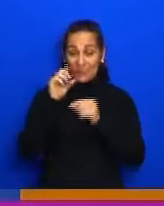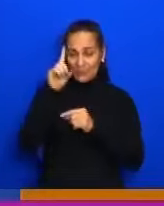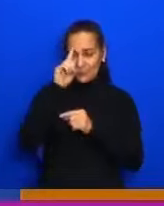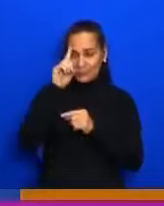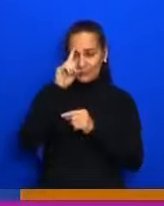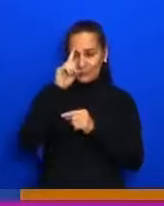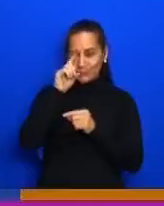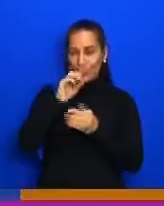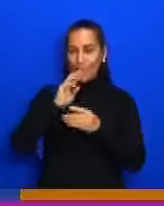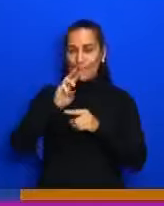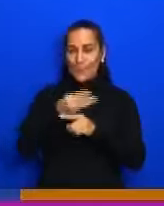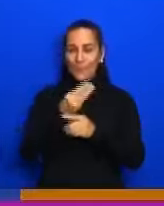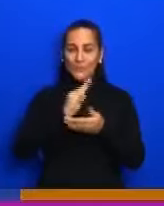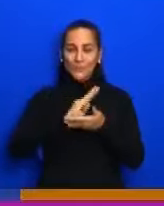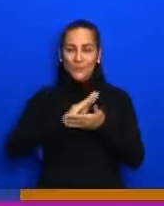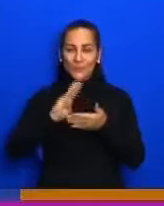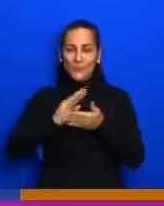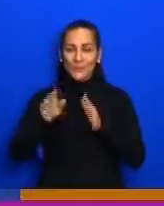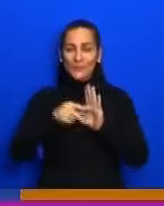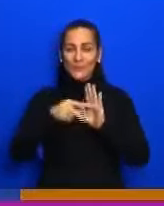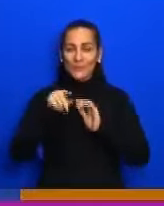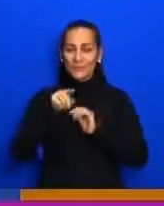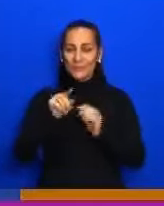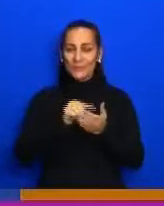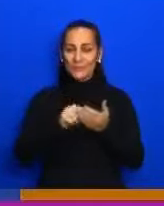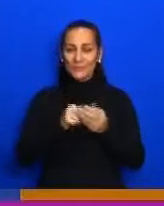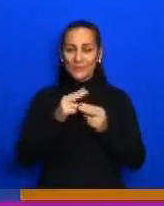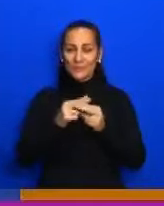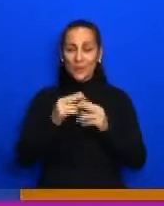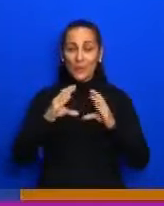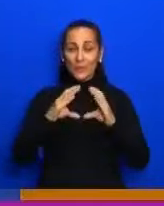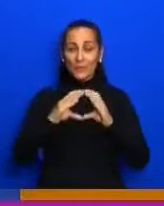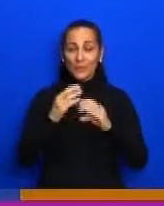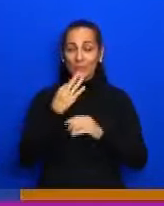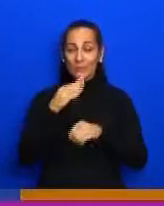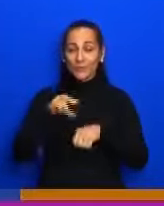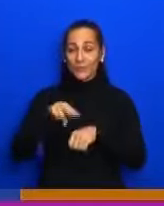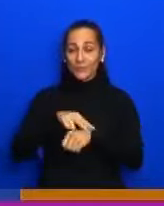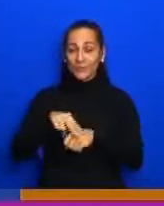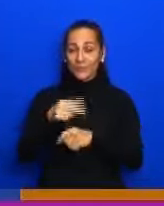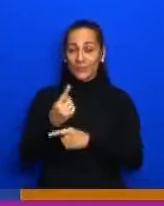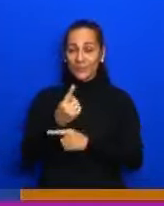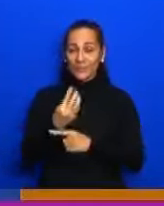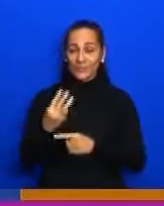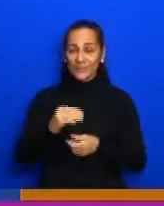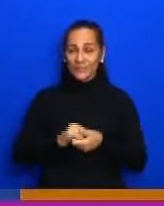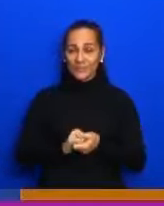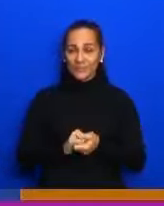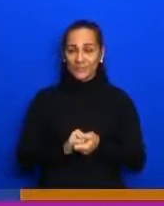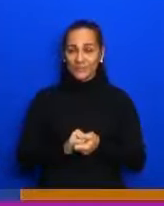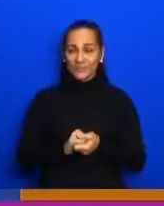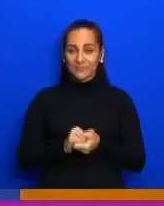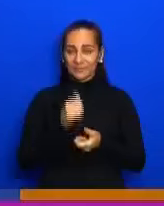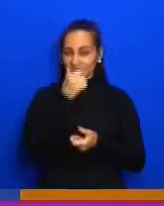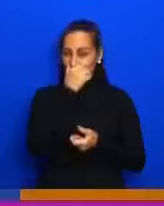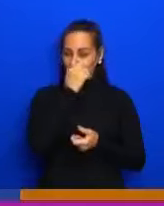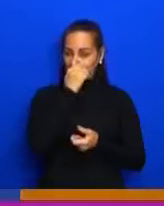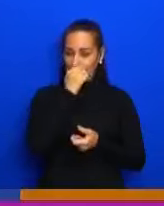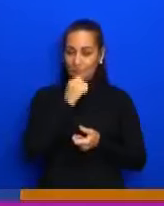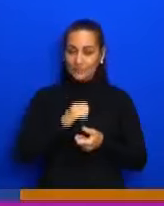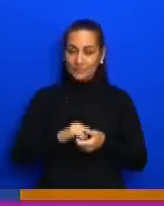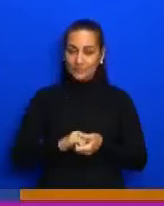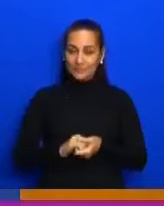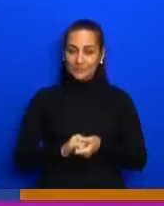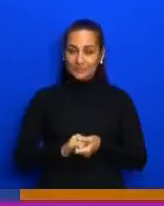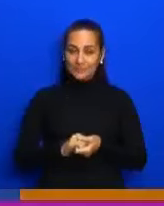em prêmios para você nas loterias Caixa. Bola verde, número 13. Verde, 13.